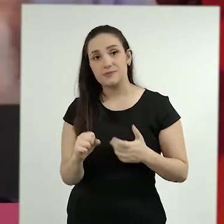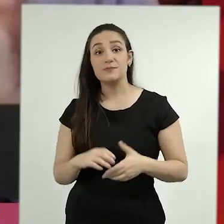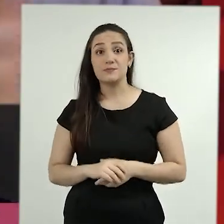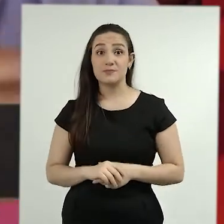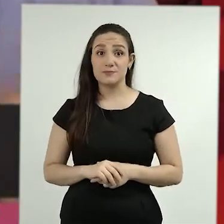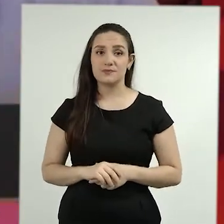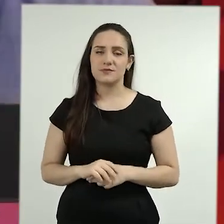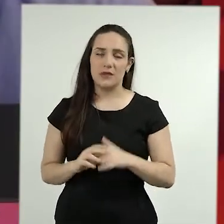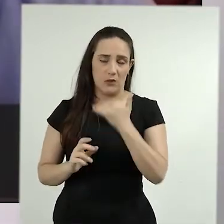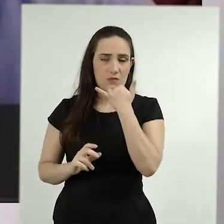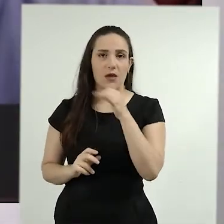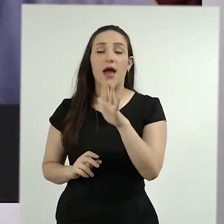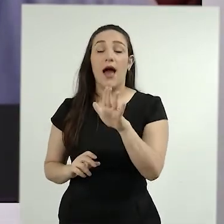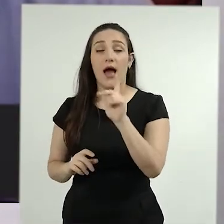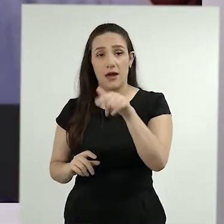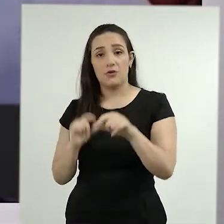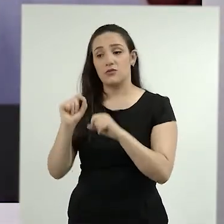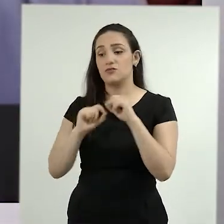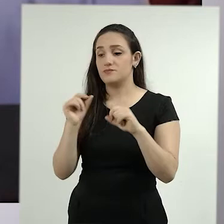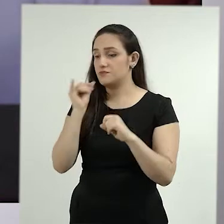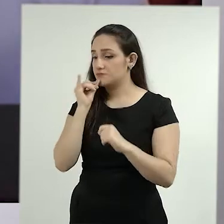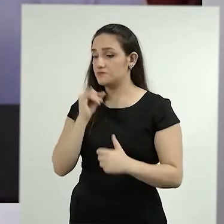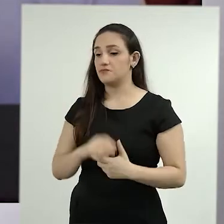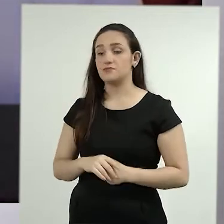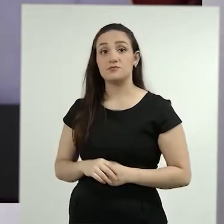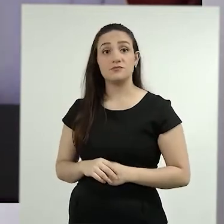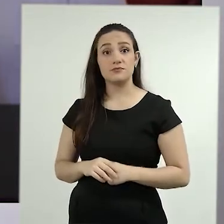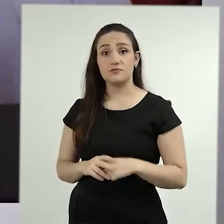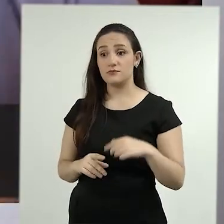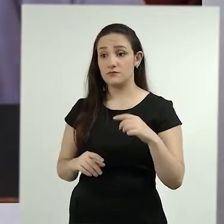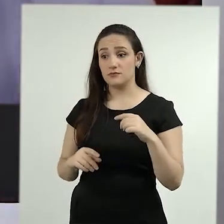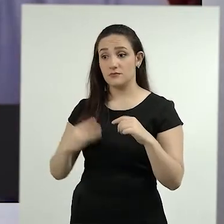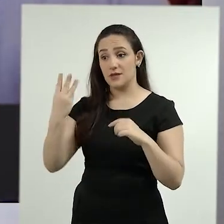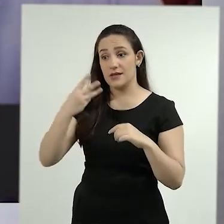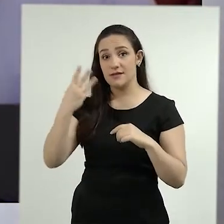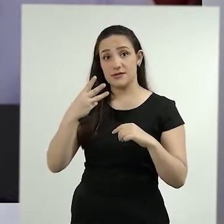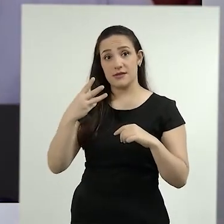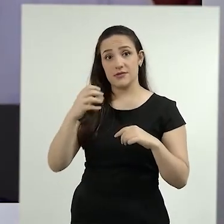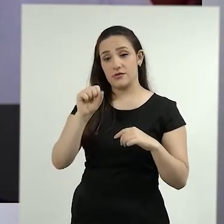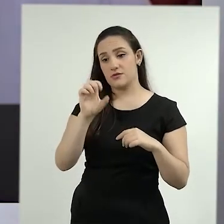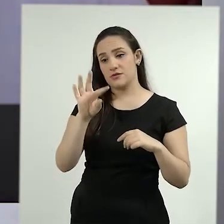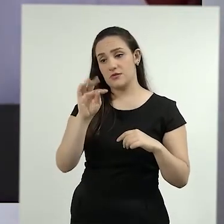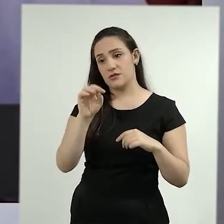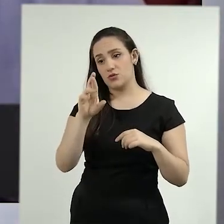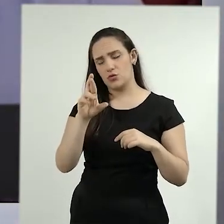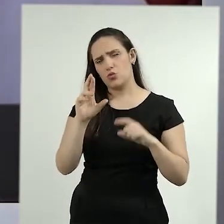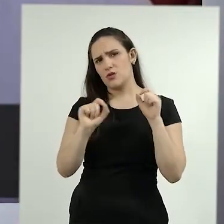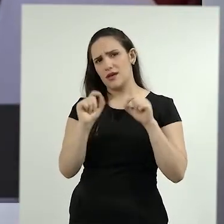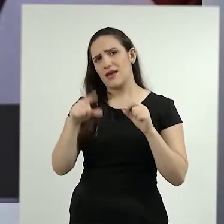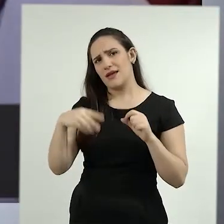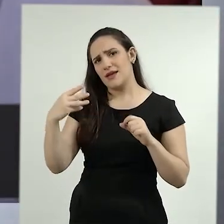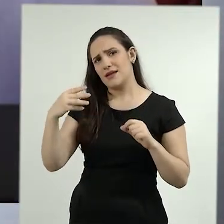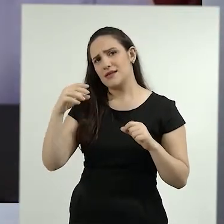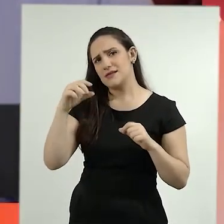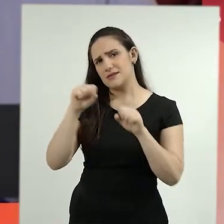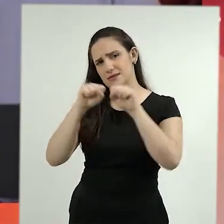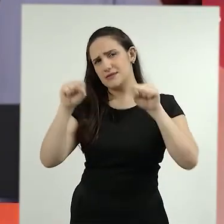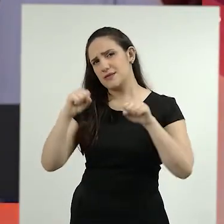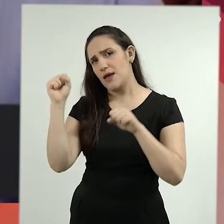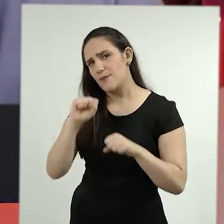político, desculpe, e, ao mesmo tempo, o terceiro setor tem sido também vários